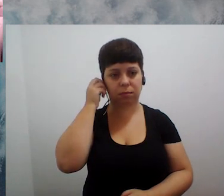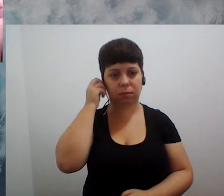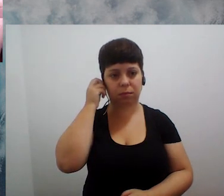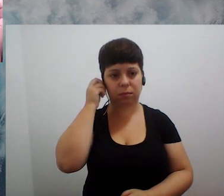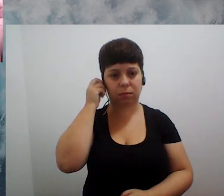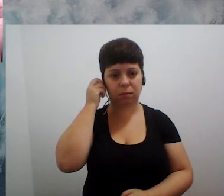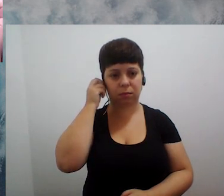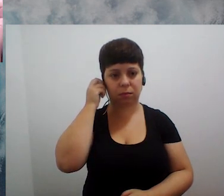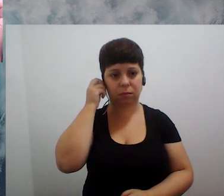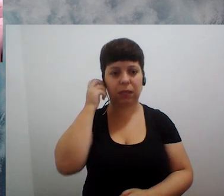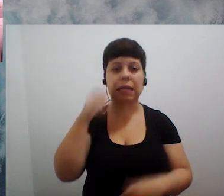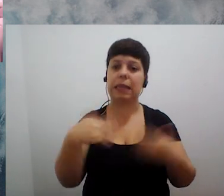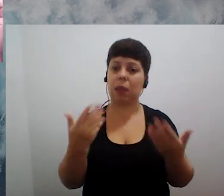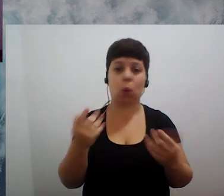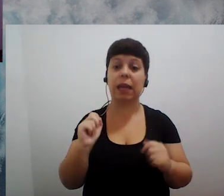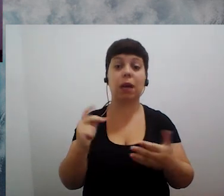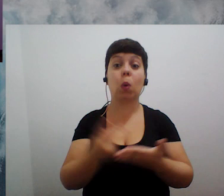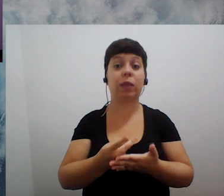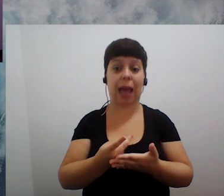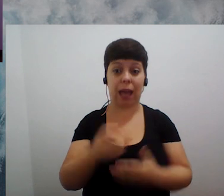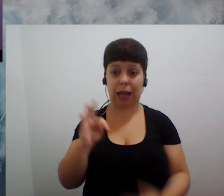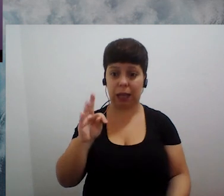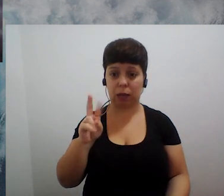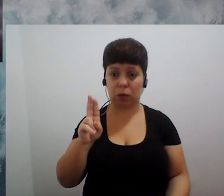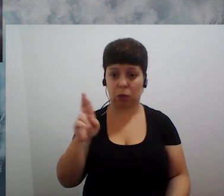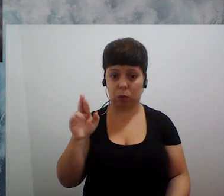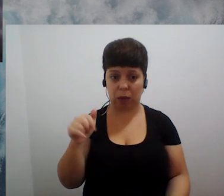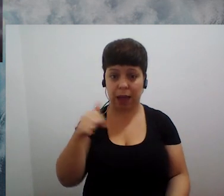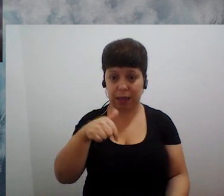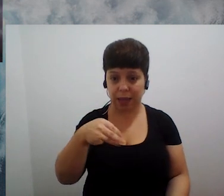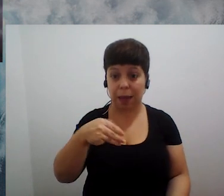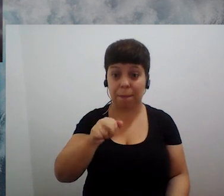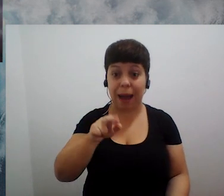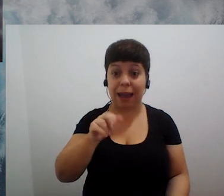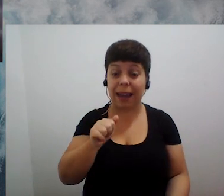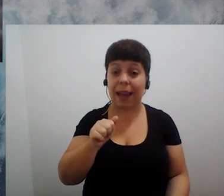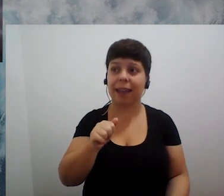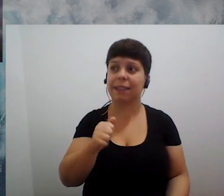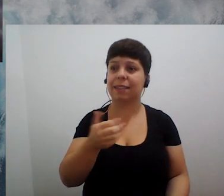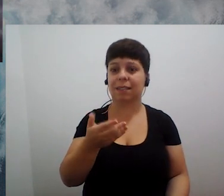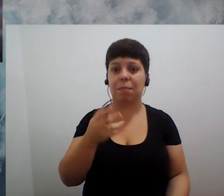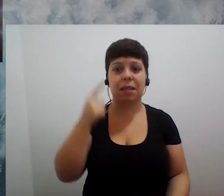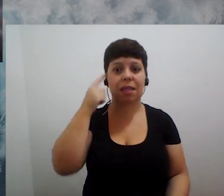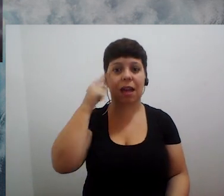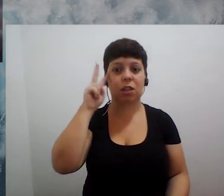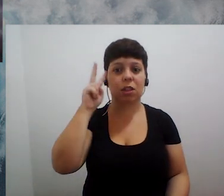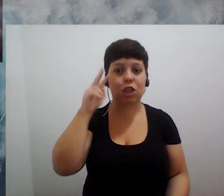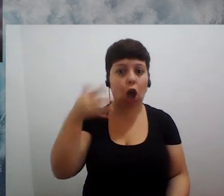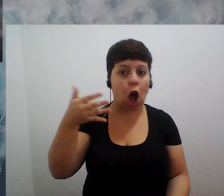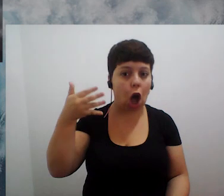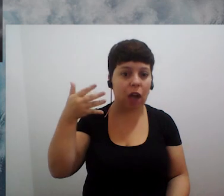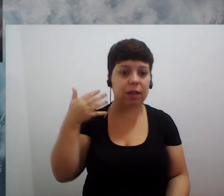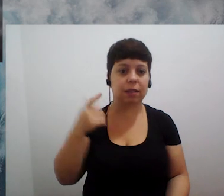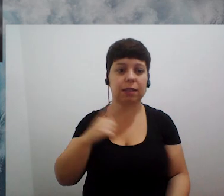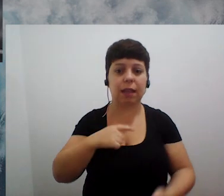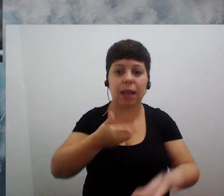Então, na verdade, o que acontece é que a maré, ela deveria ser muito perto do mar. Historicamente, no